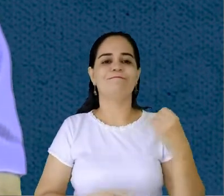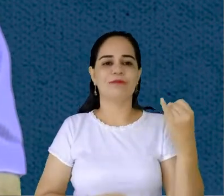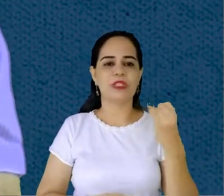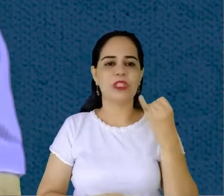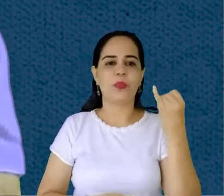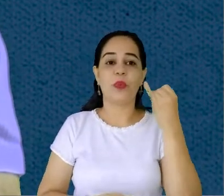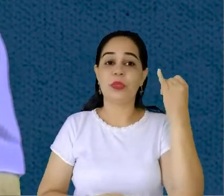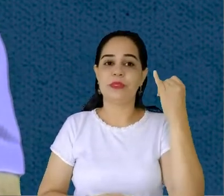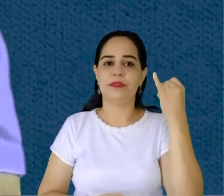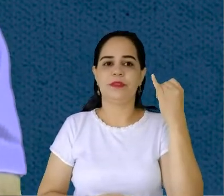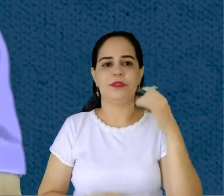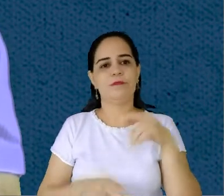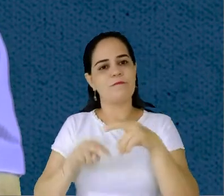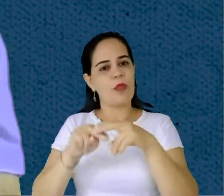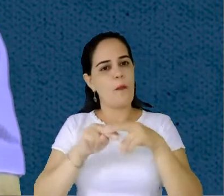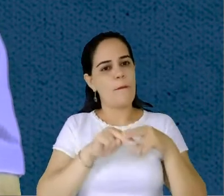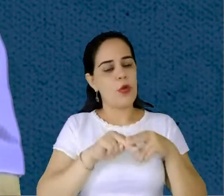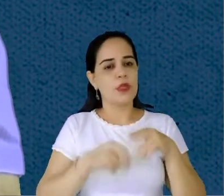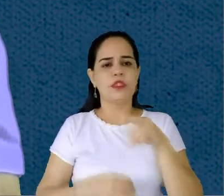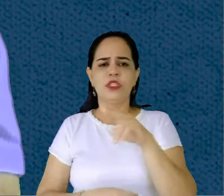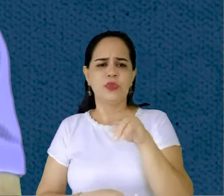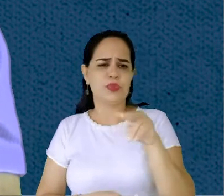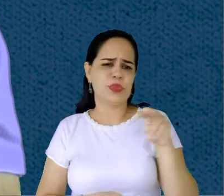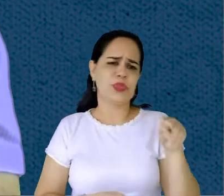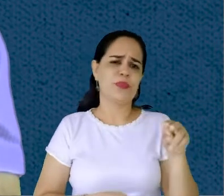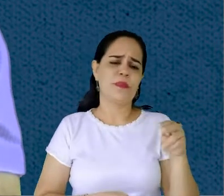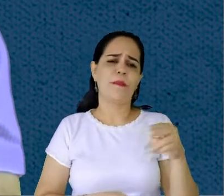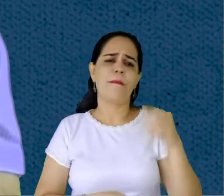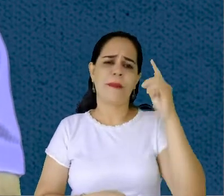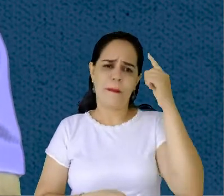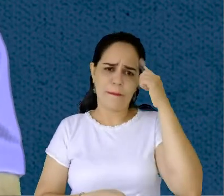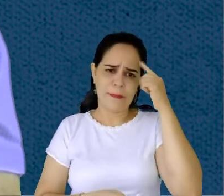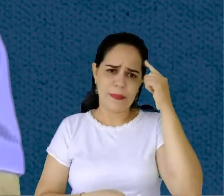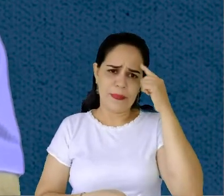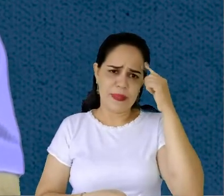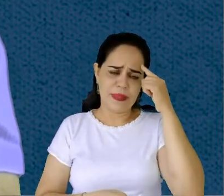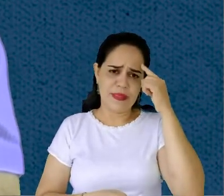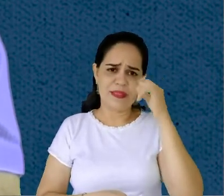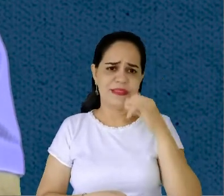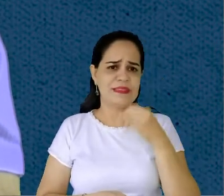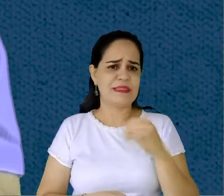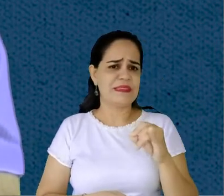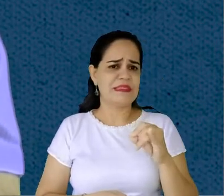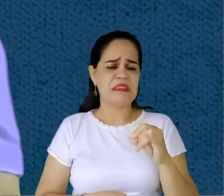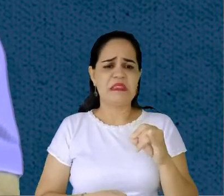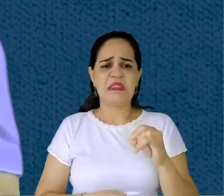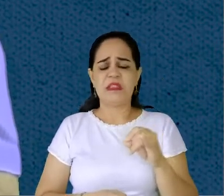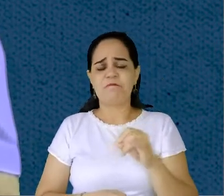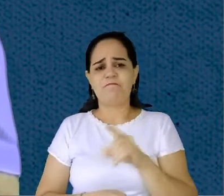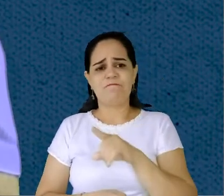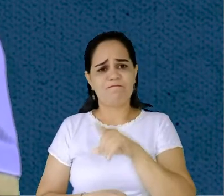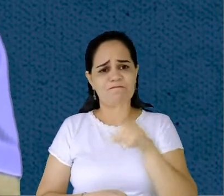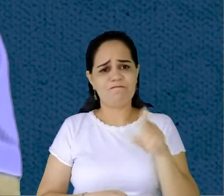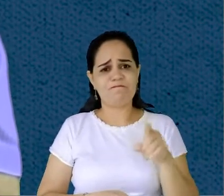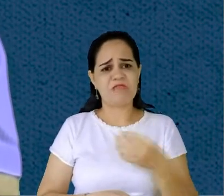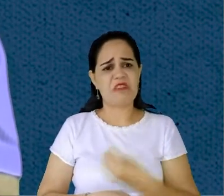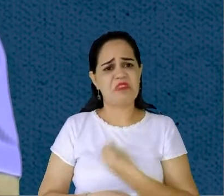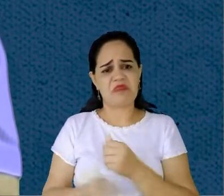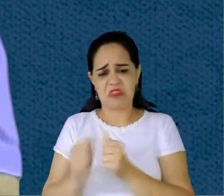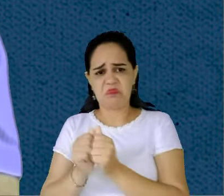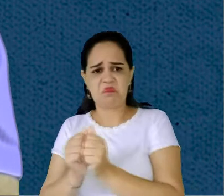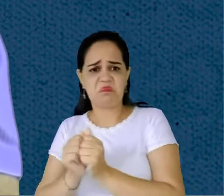próprio Deus. Isso é importante. Portanto, meu irmão, minha irmã, pense um pouco nisso. Se você ainda